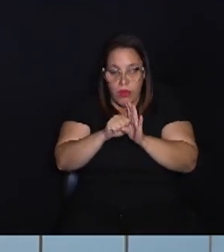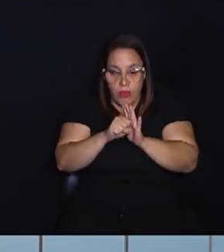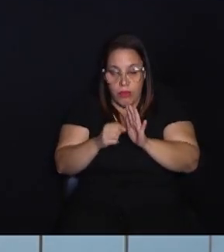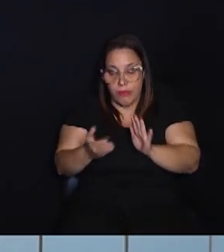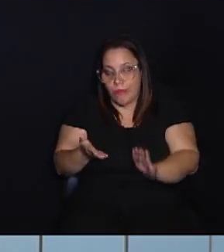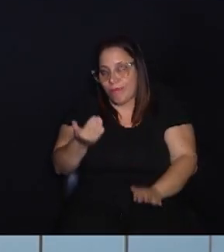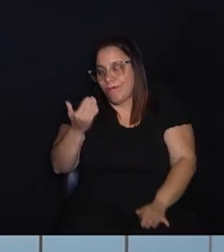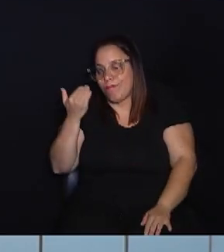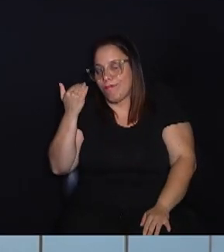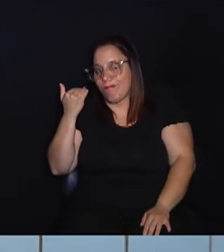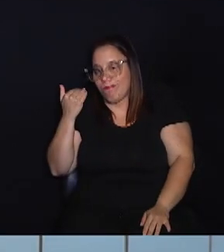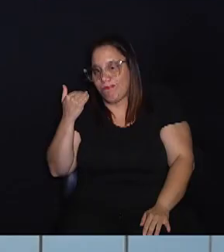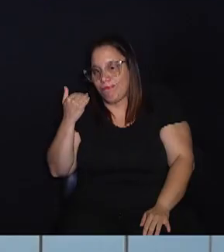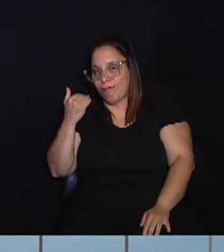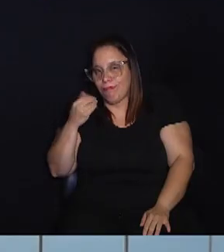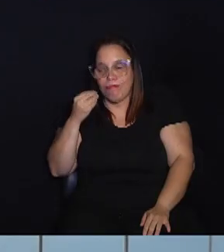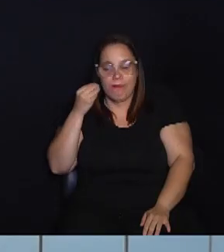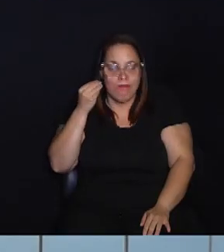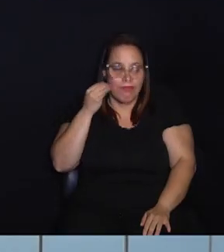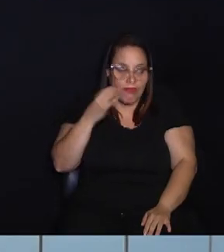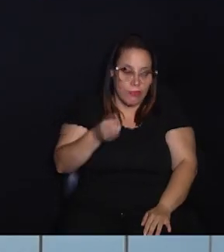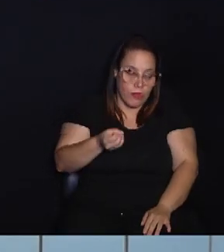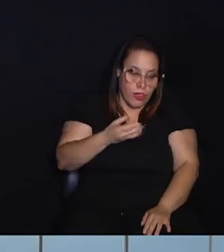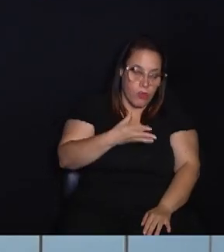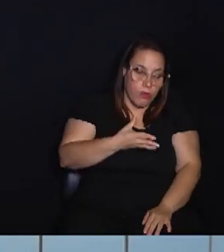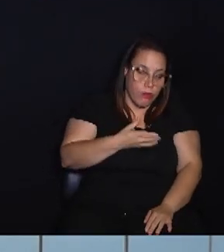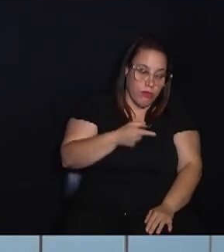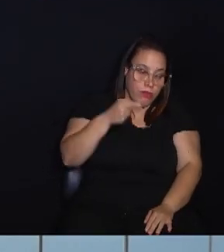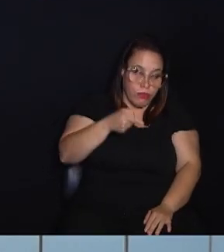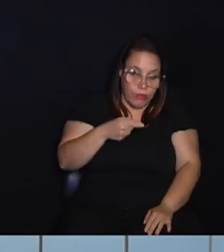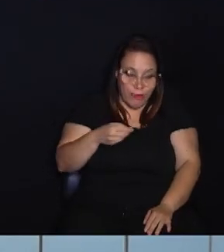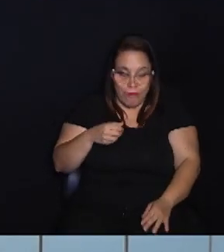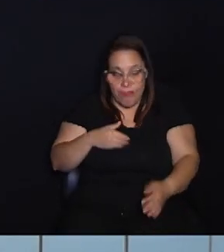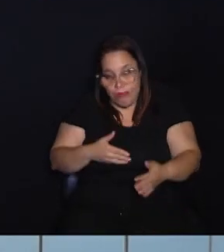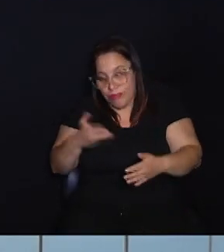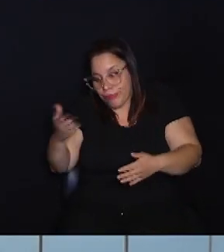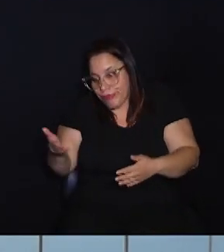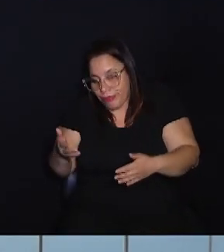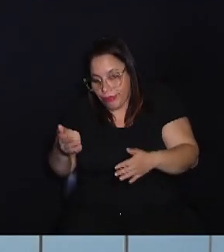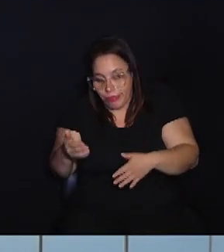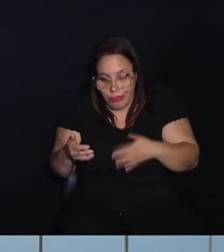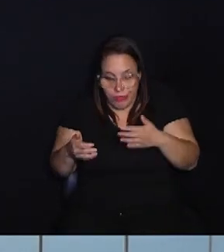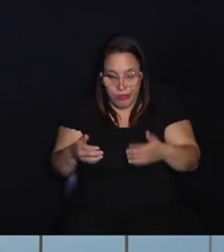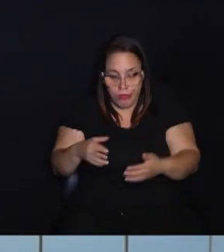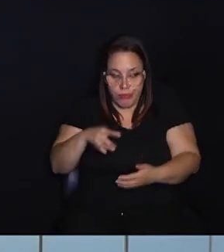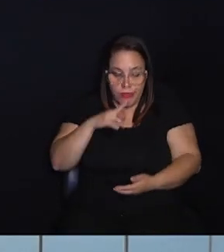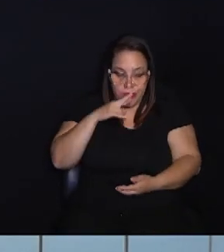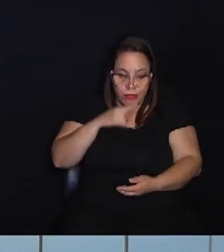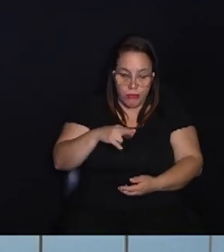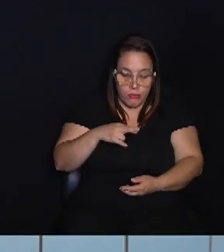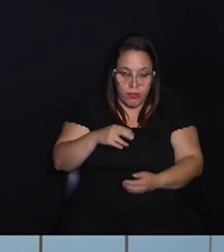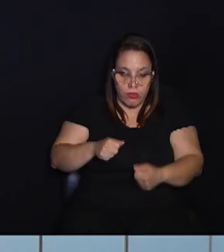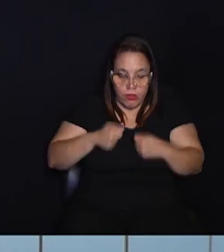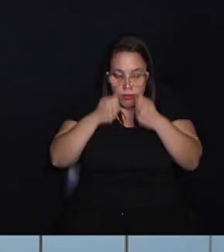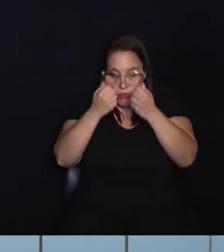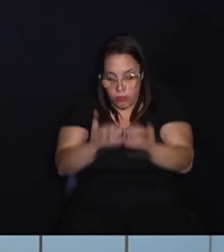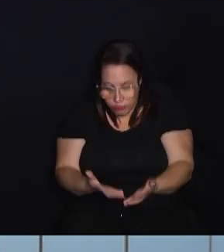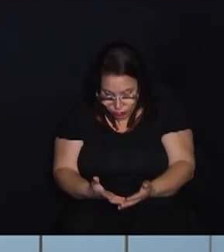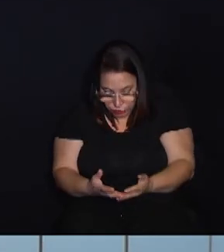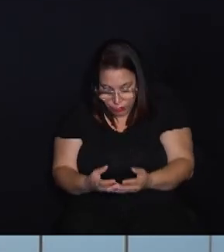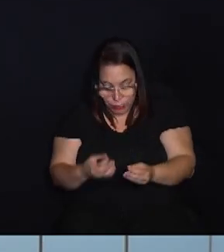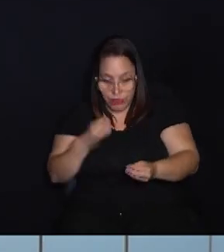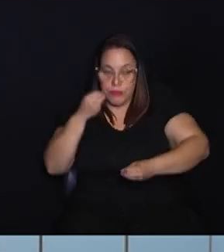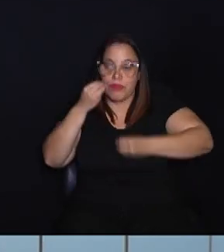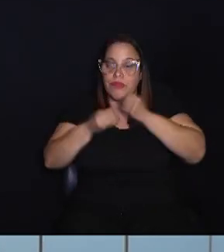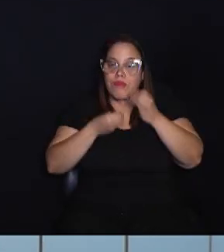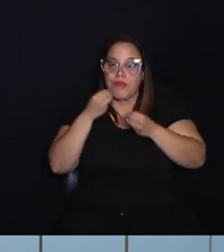estamos experimentando todas essas fases, né? Mas é a realidade que está posta, né? É